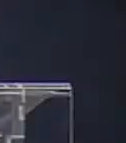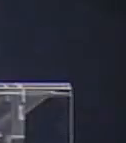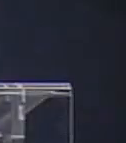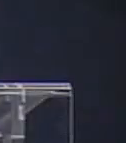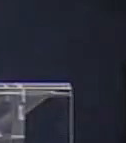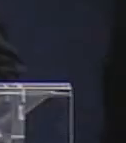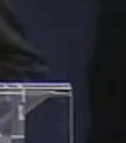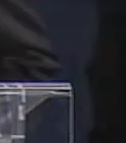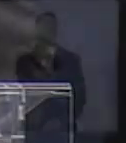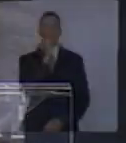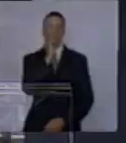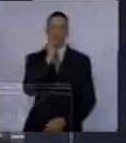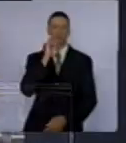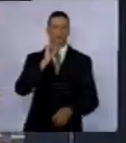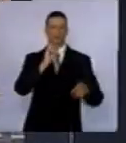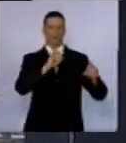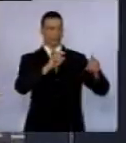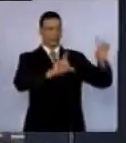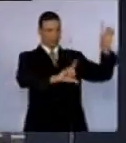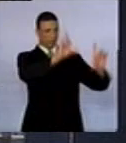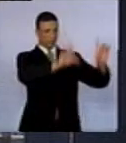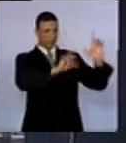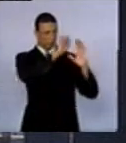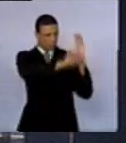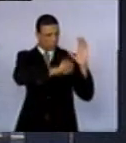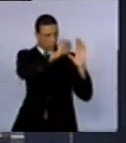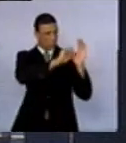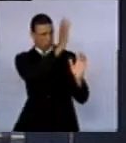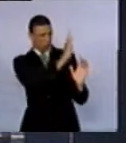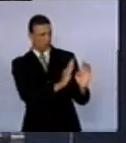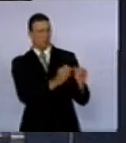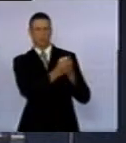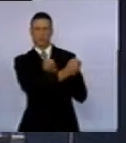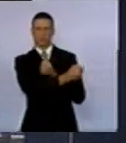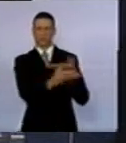Apenas um exemplo da nossa diversidade e capacidade de produção.